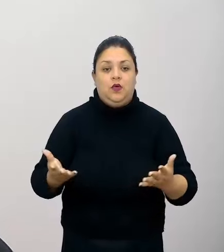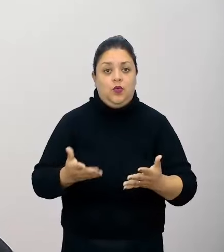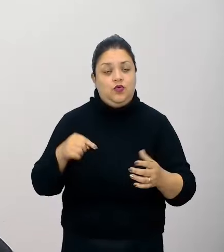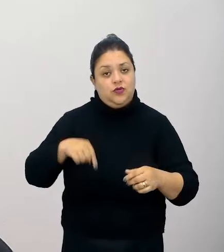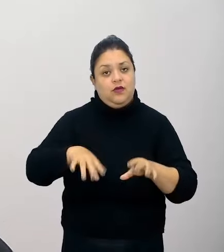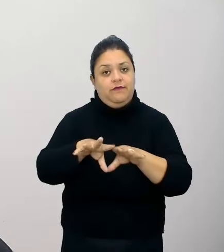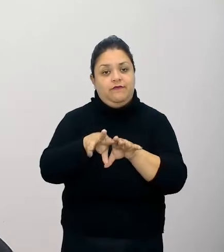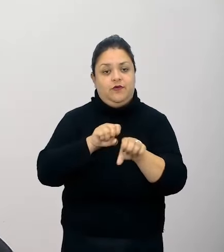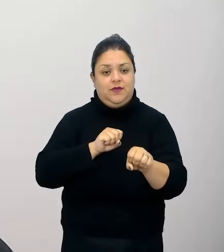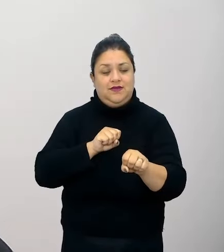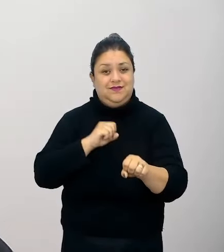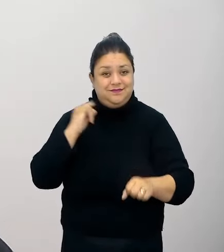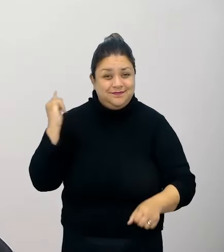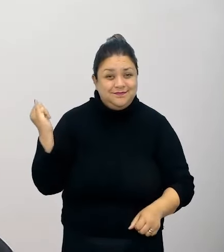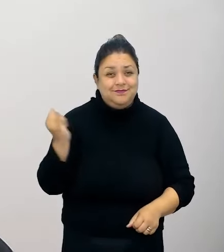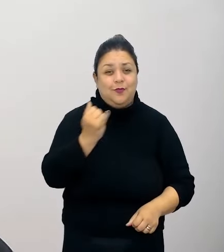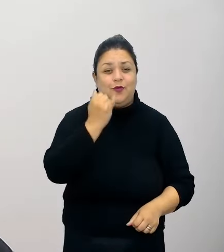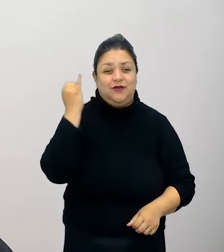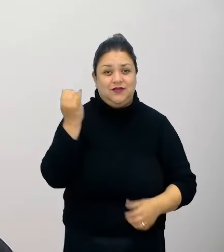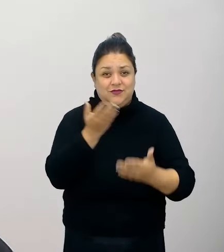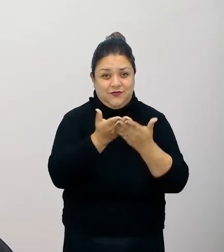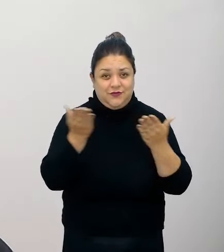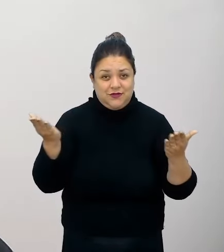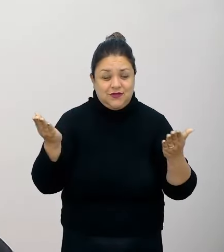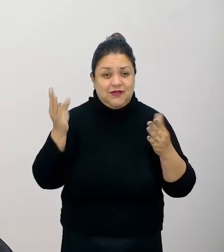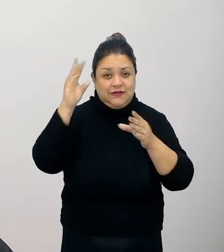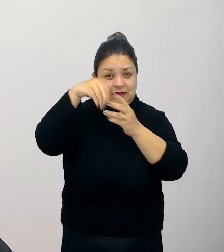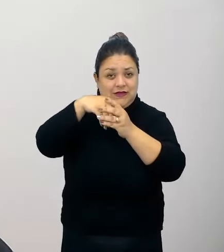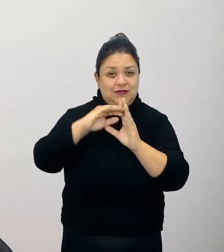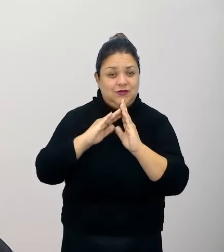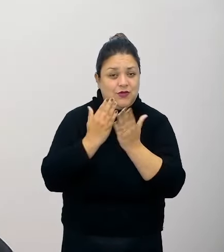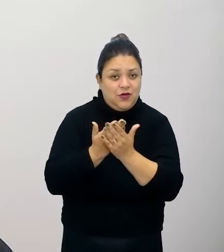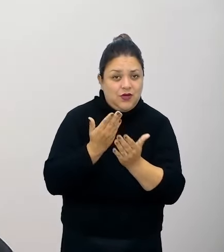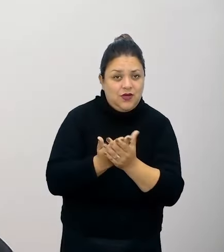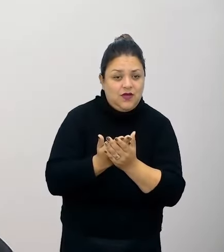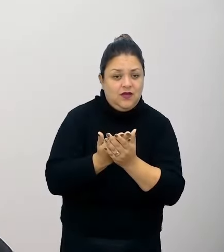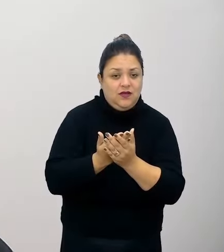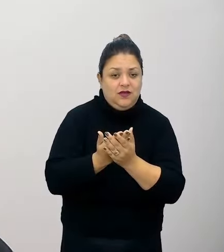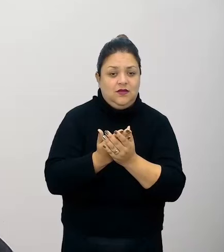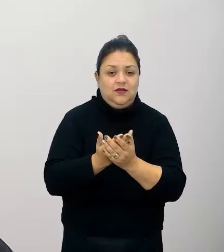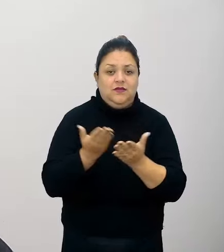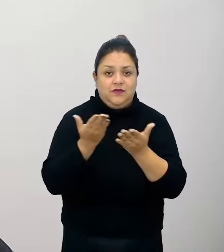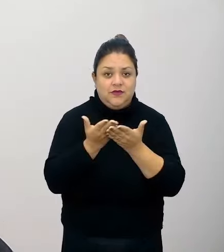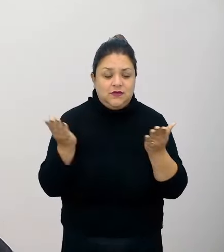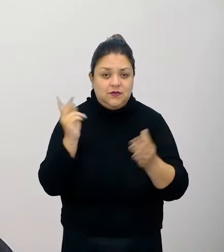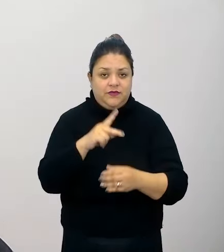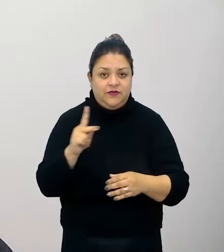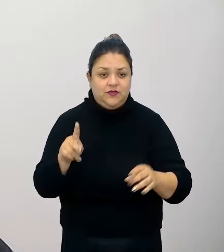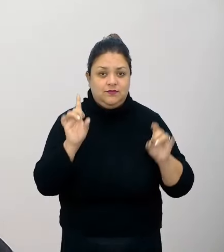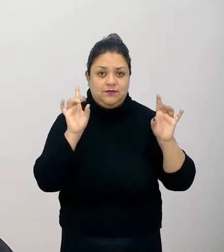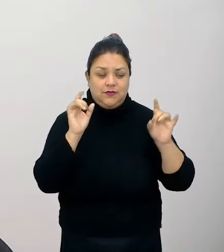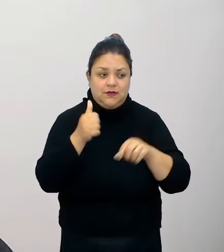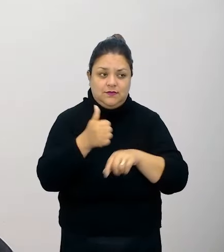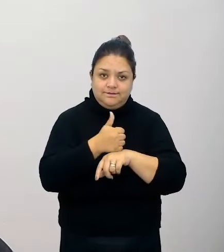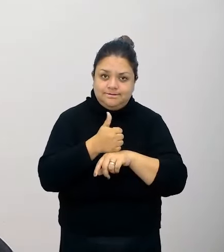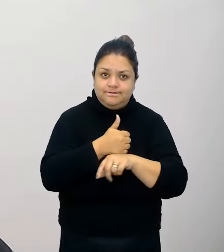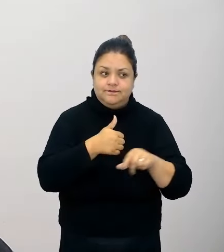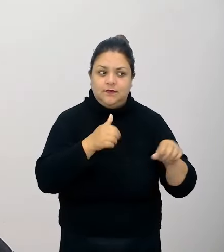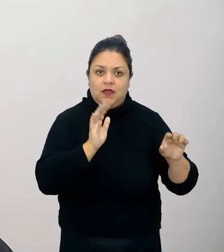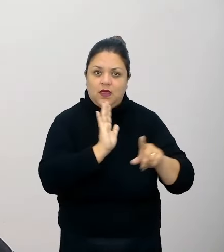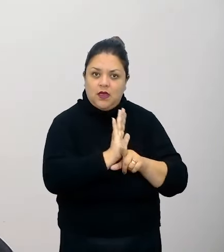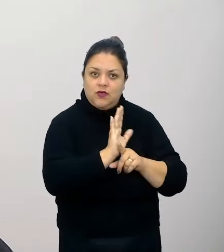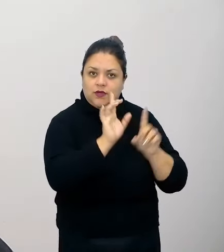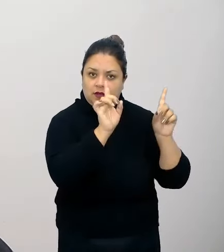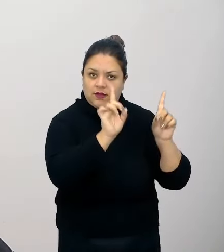Então, vejam da importância de vocês na escola, o quanto vocês, professores especializados, podem ajudar toda a